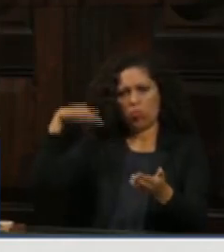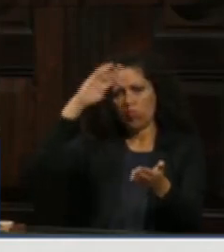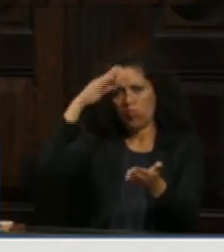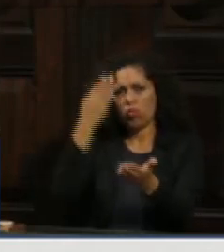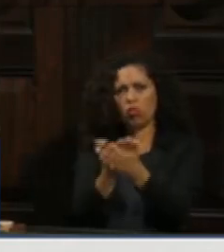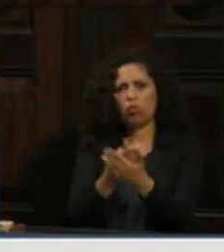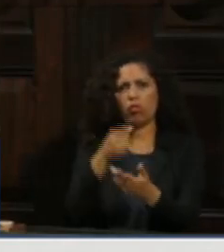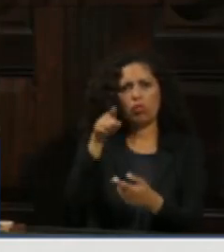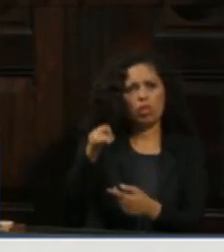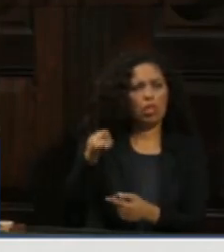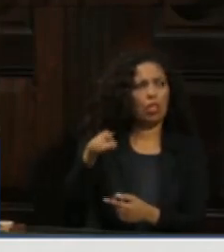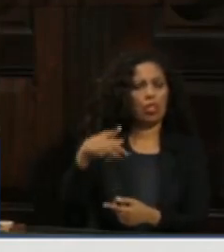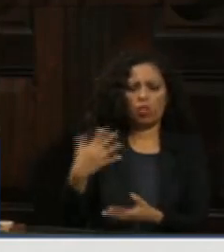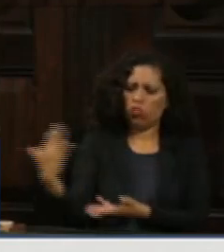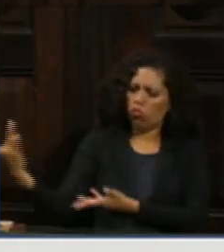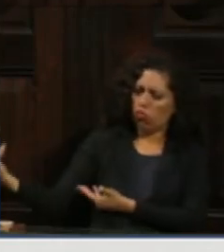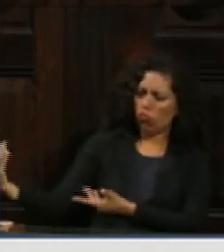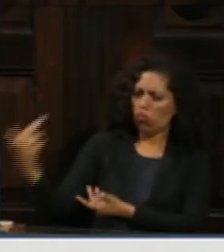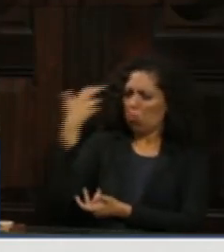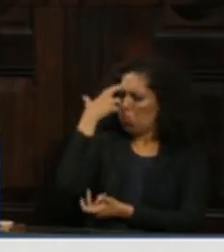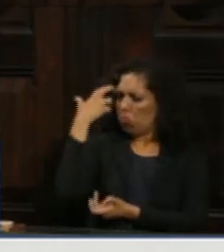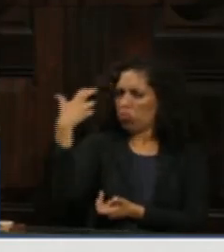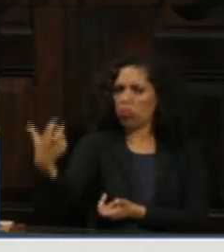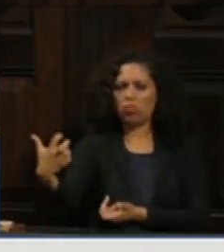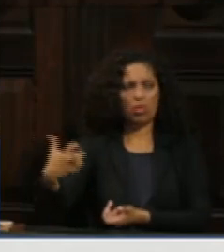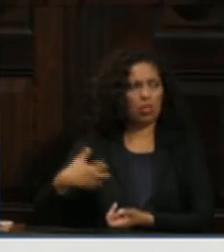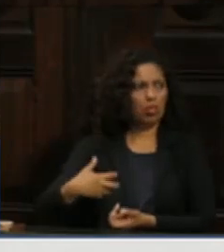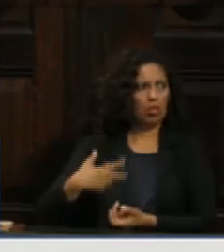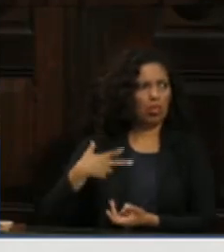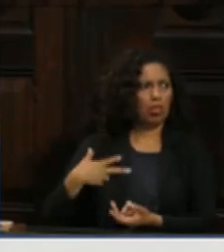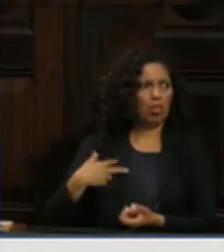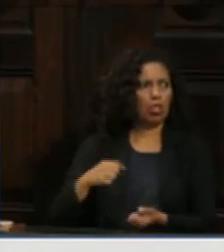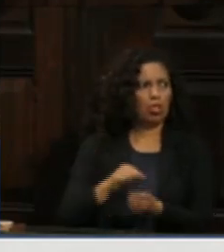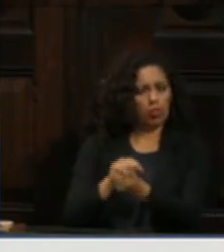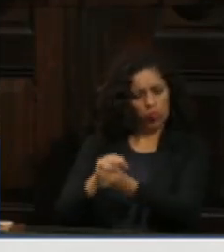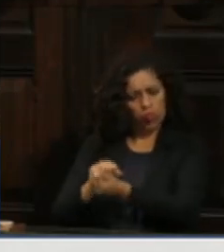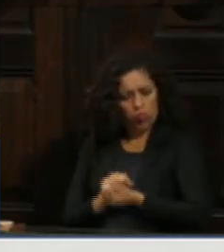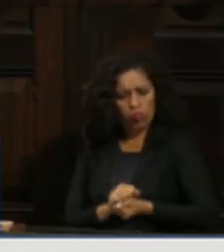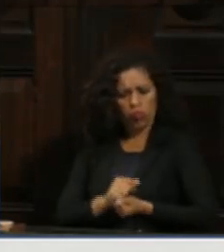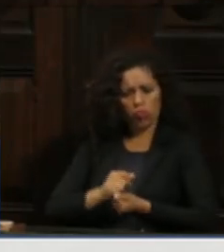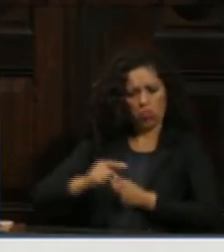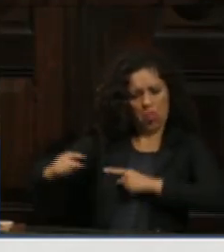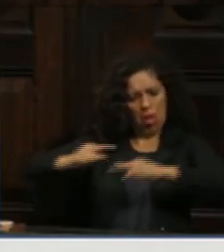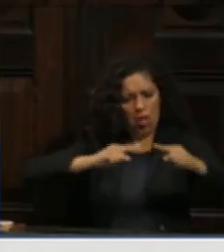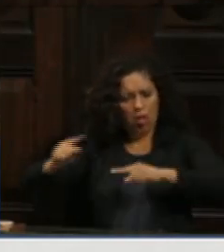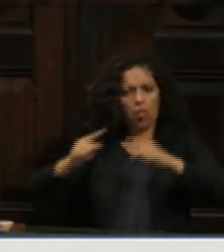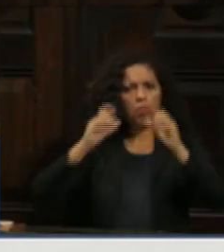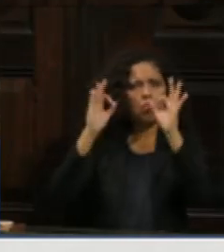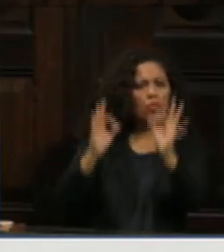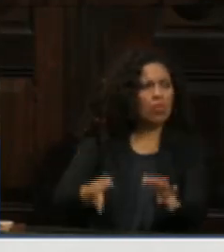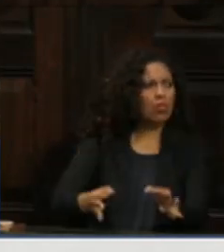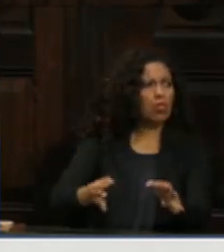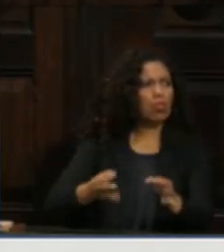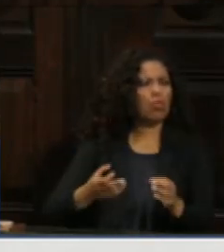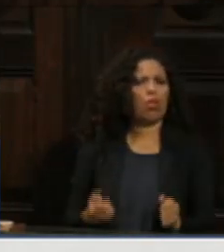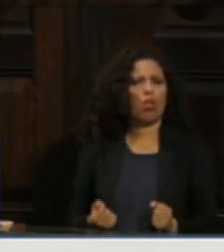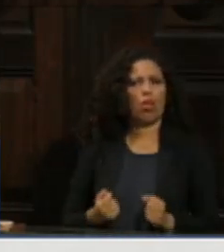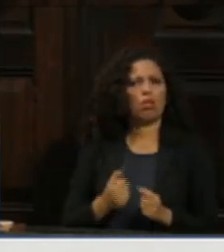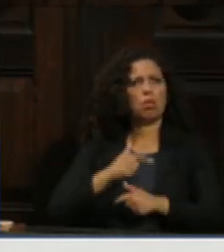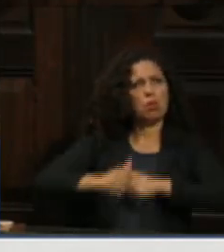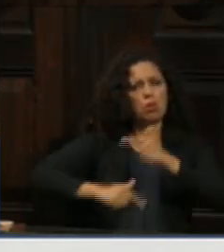e renunciei o mandato de deputado para assumir a vice-prefeitura. Cumpri 2 anos, de 2005 a 2006, onde fui